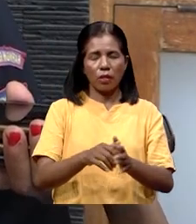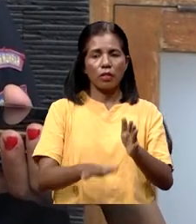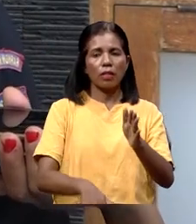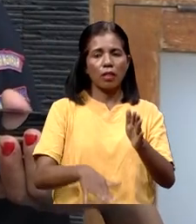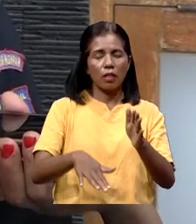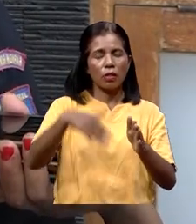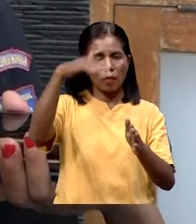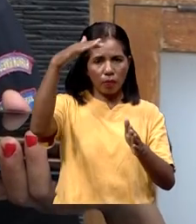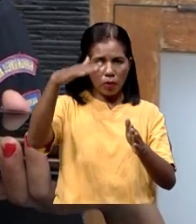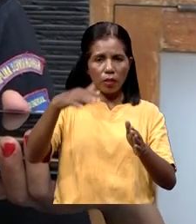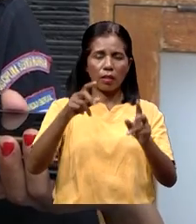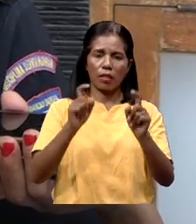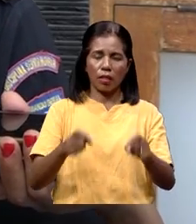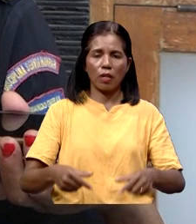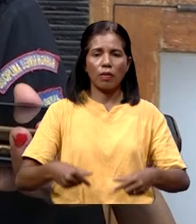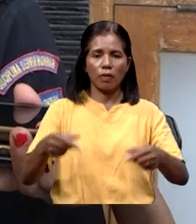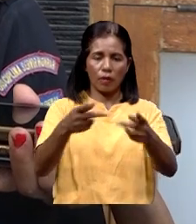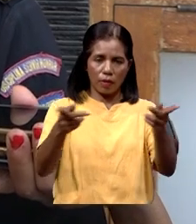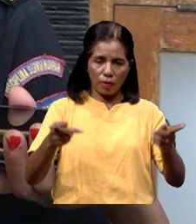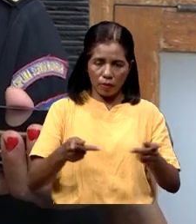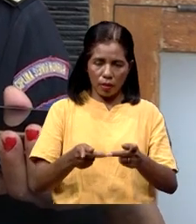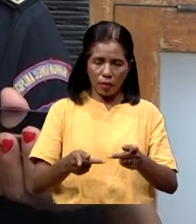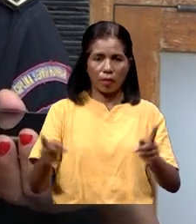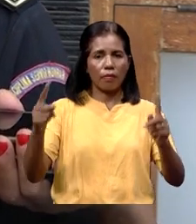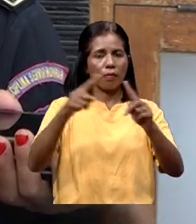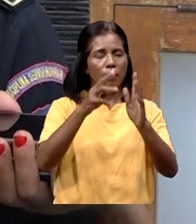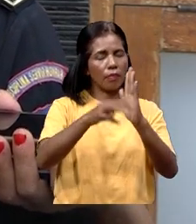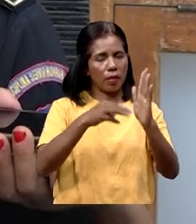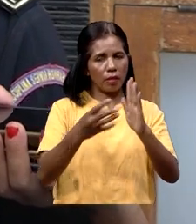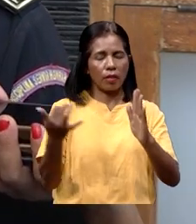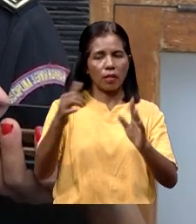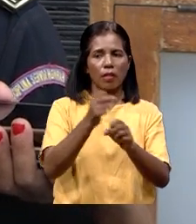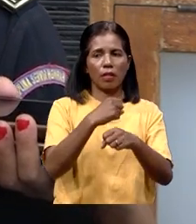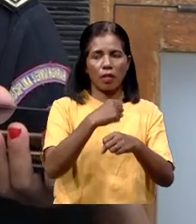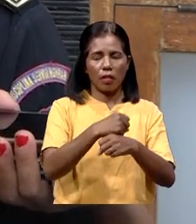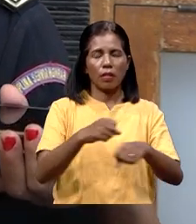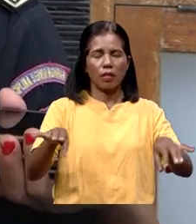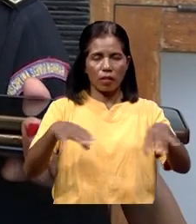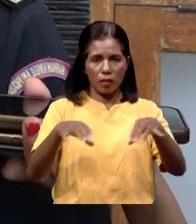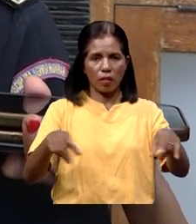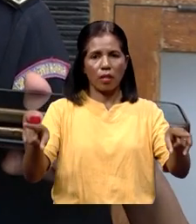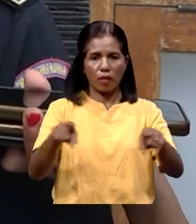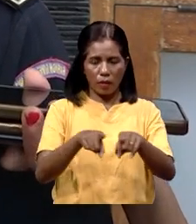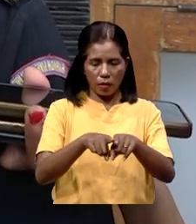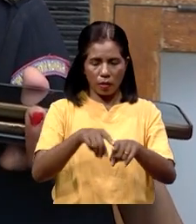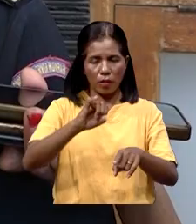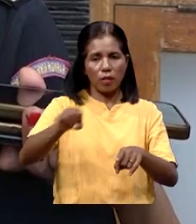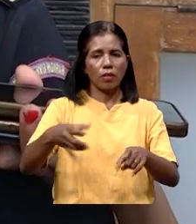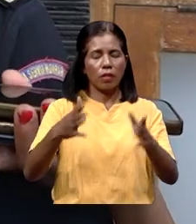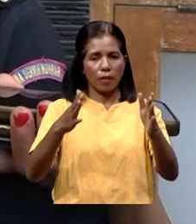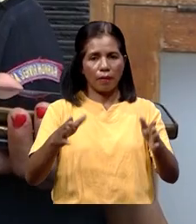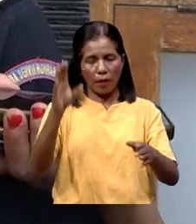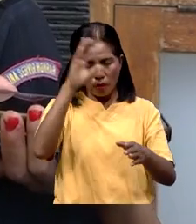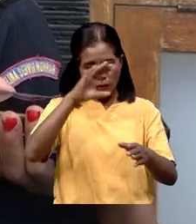tobot tenki fo espaço ba media sira atu halo nia papel hanesan jornalista. Pode